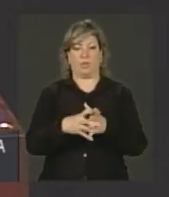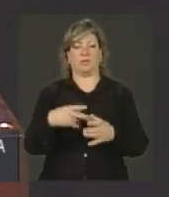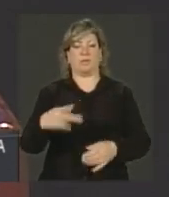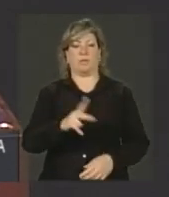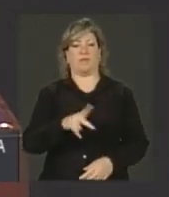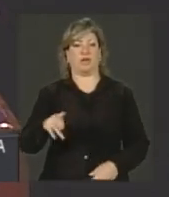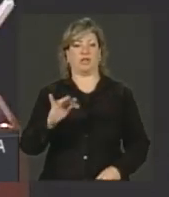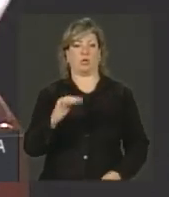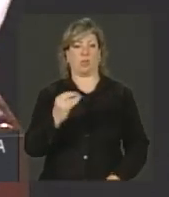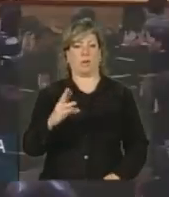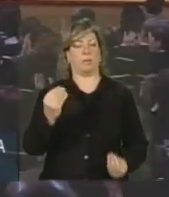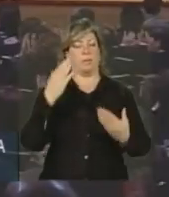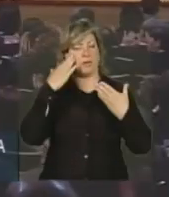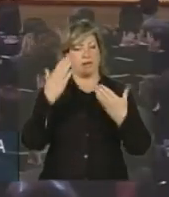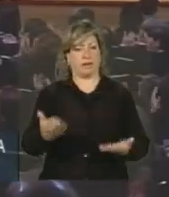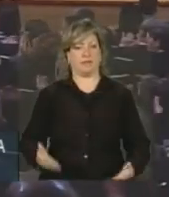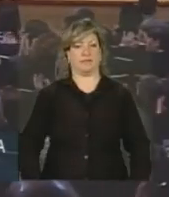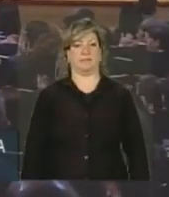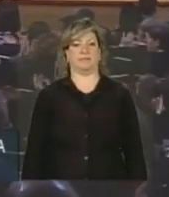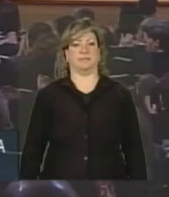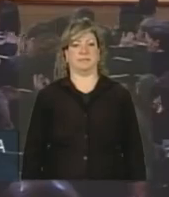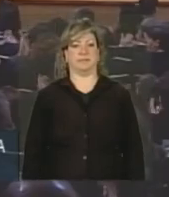obrigado.